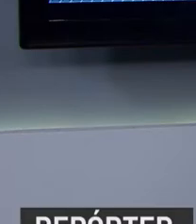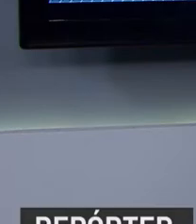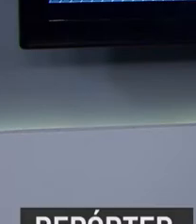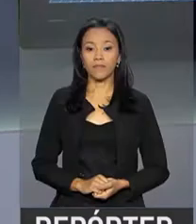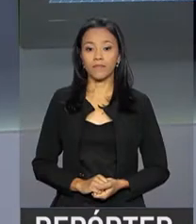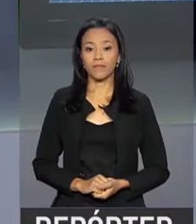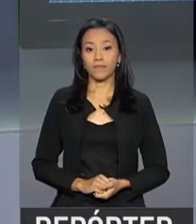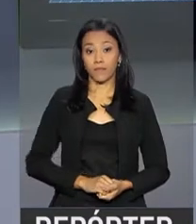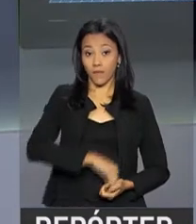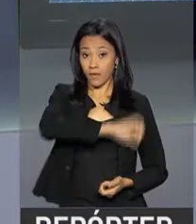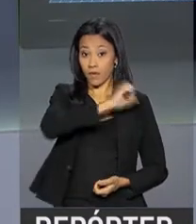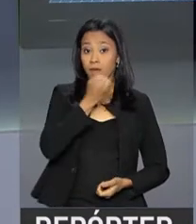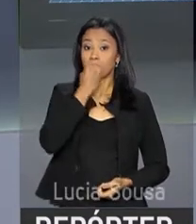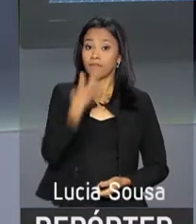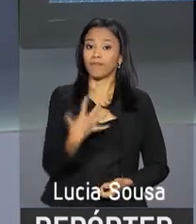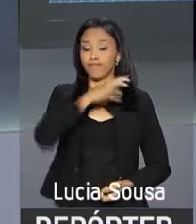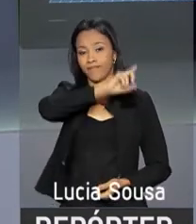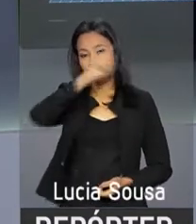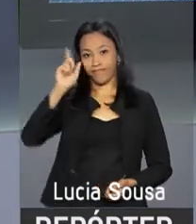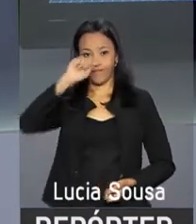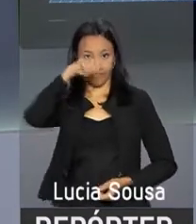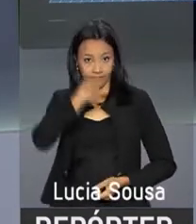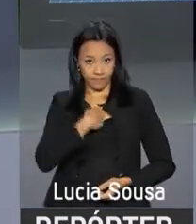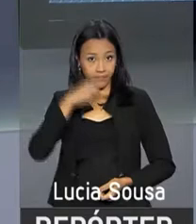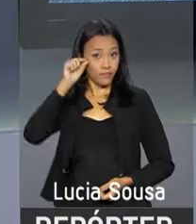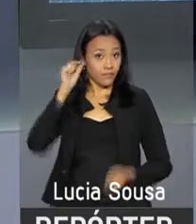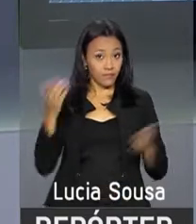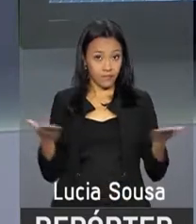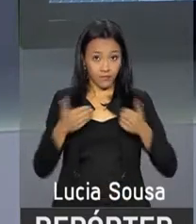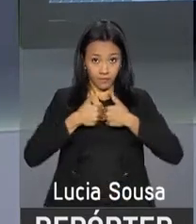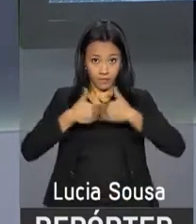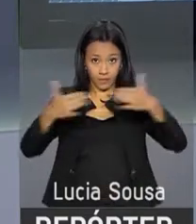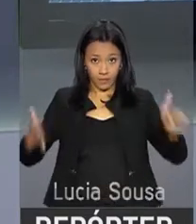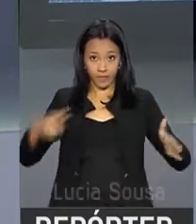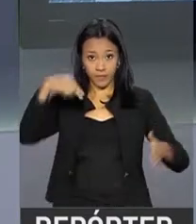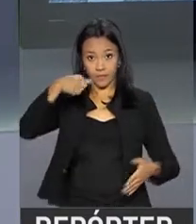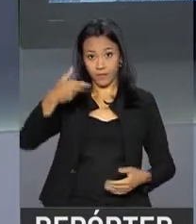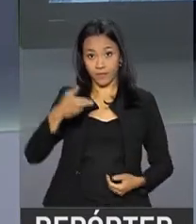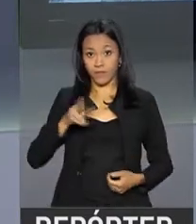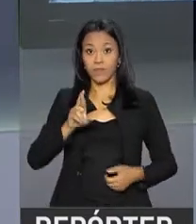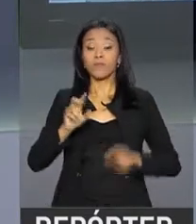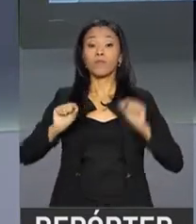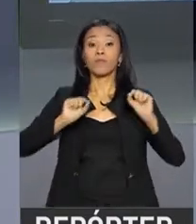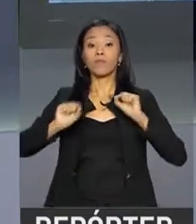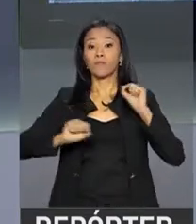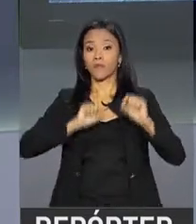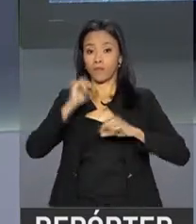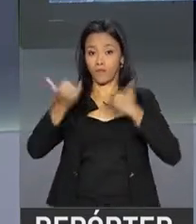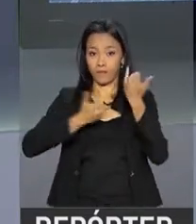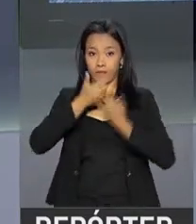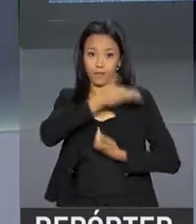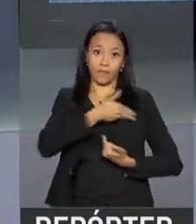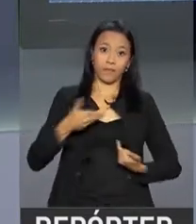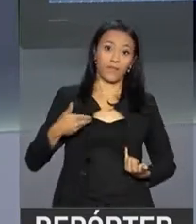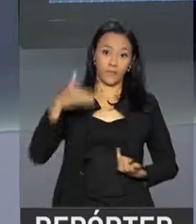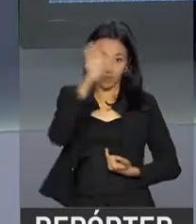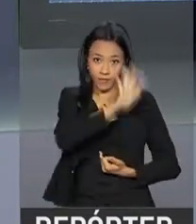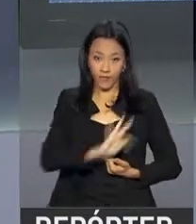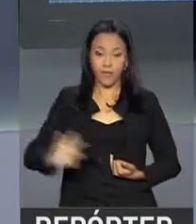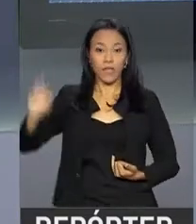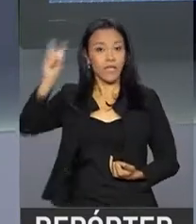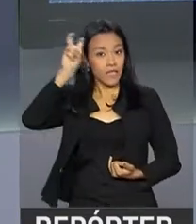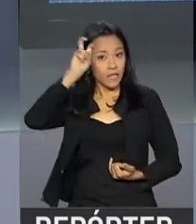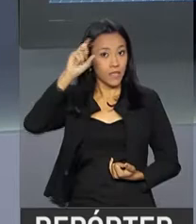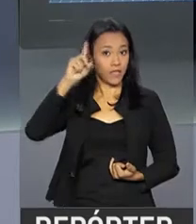olá bom dia sou carolina beck começa agora o repórter nbr com as notícias do governo federal desta quinta feira